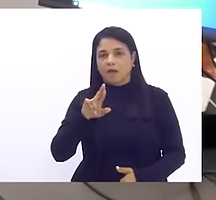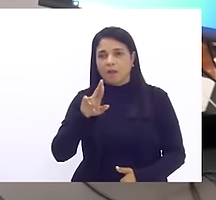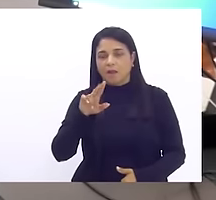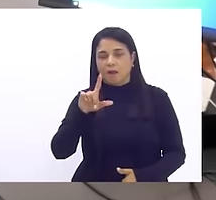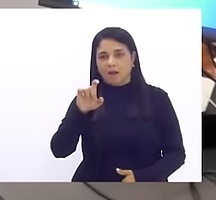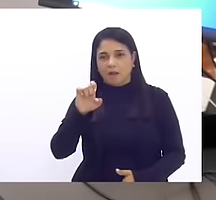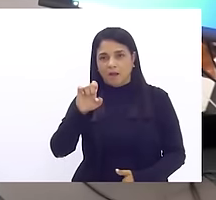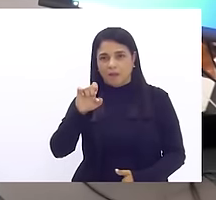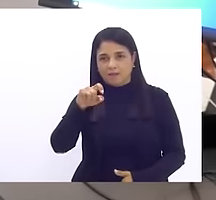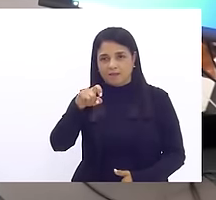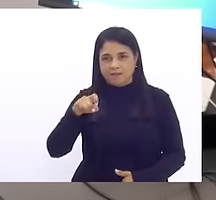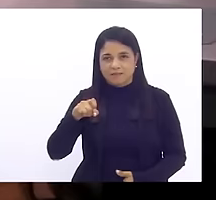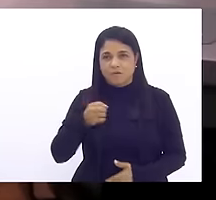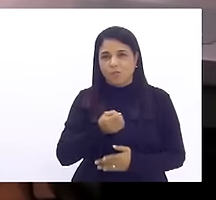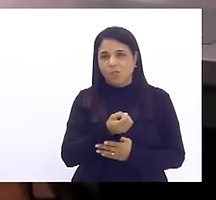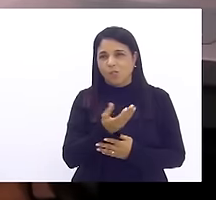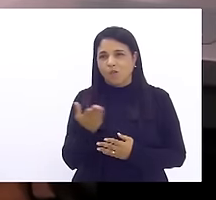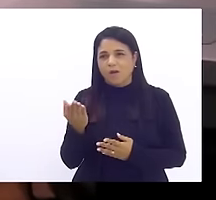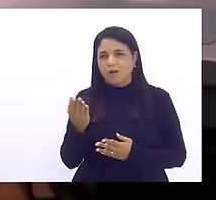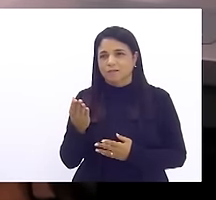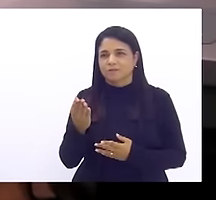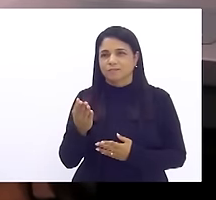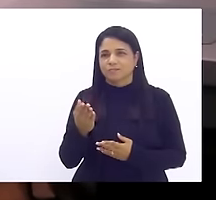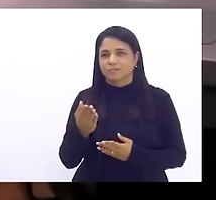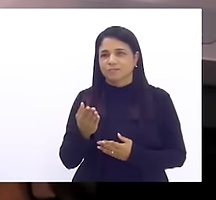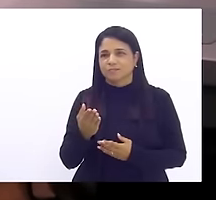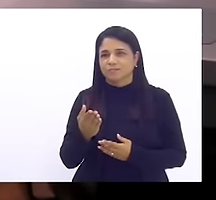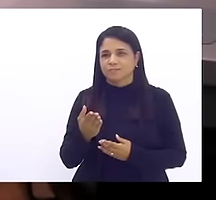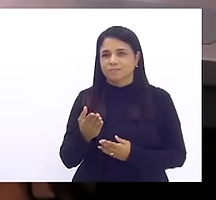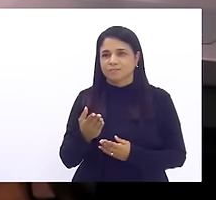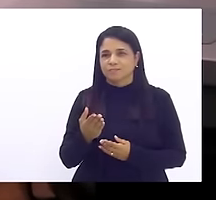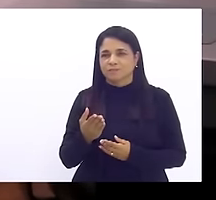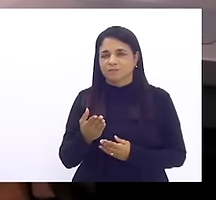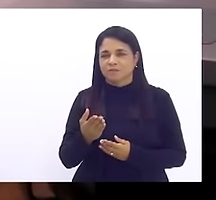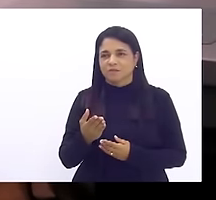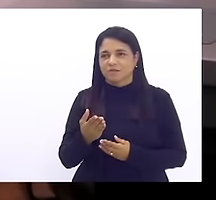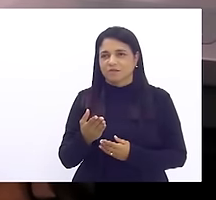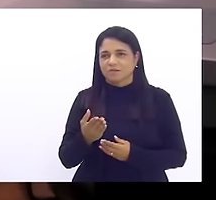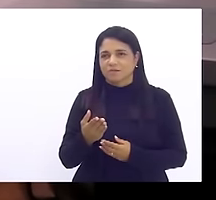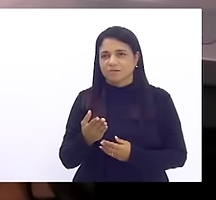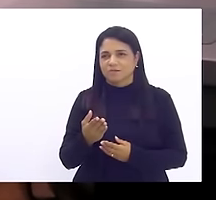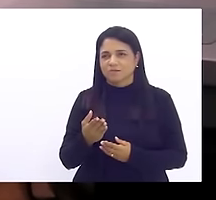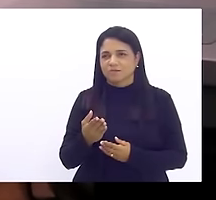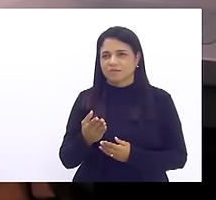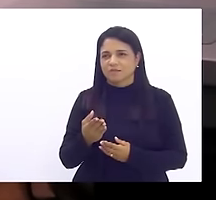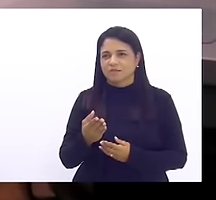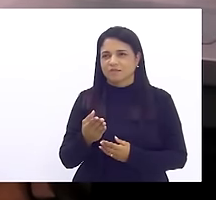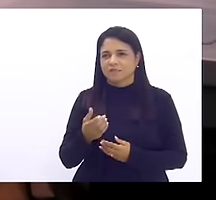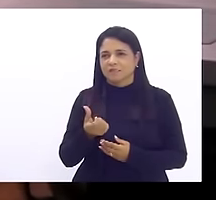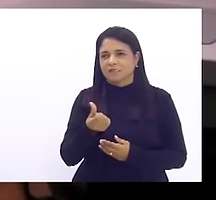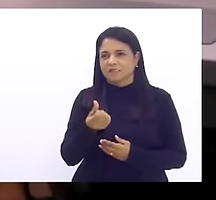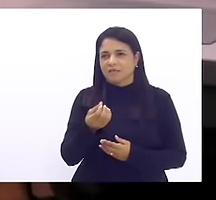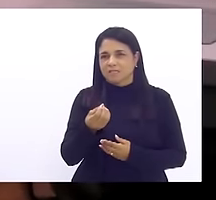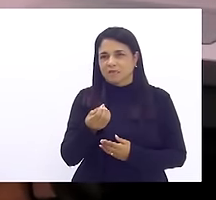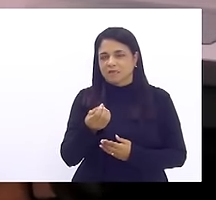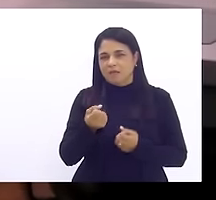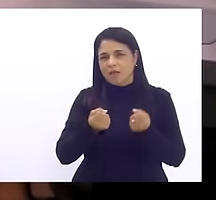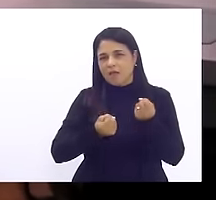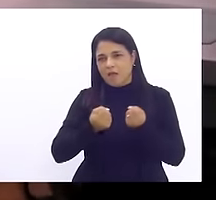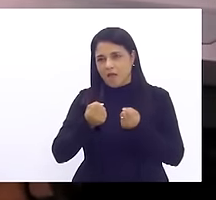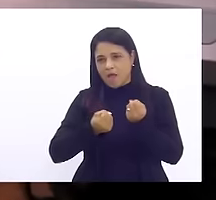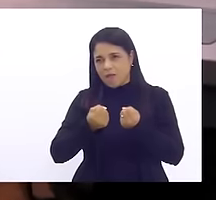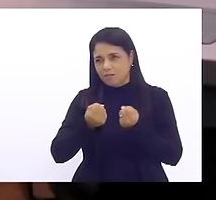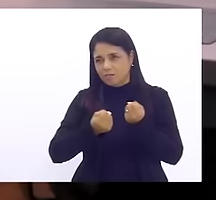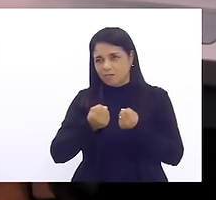carros valor Deputado assim se eu não me engano são 60 veículos